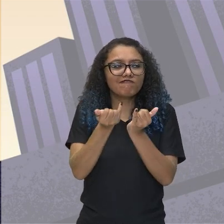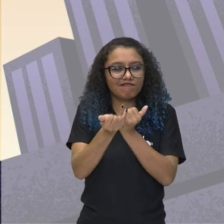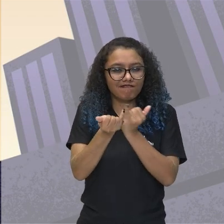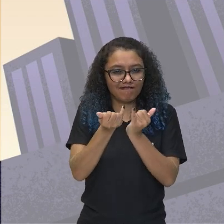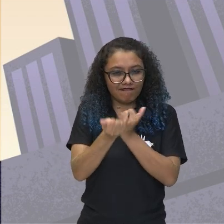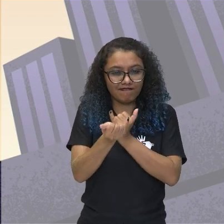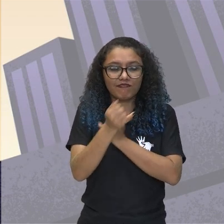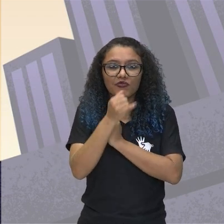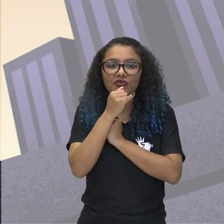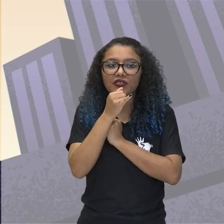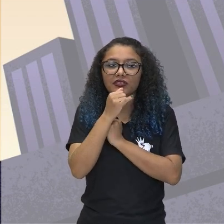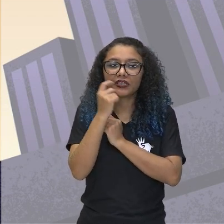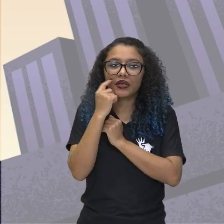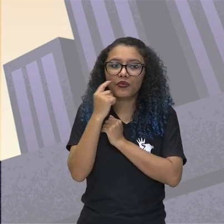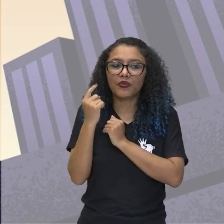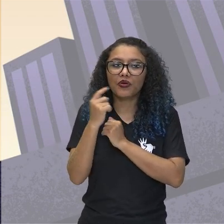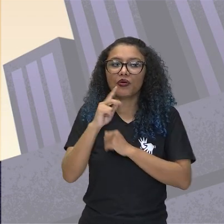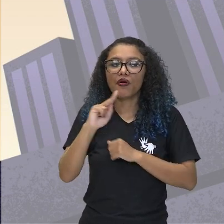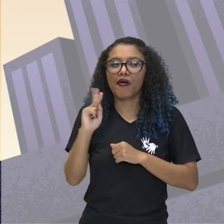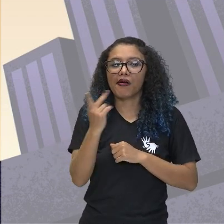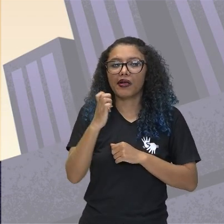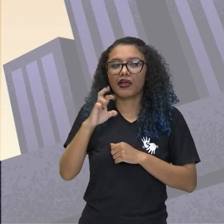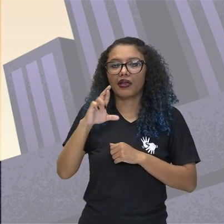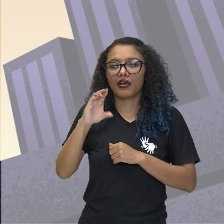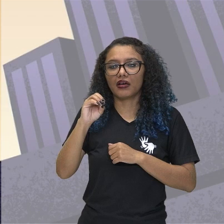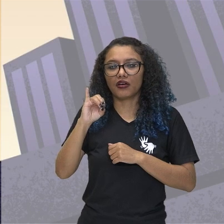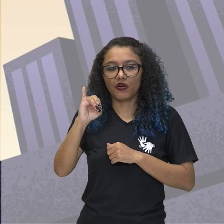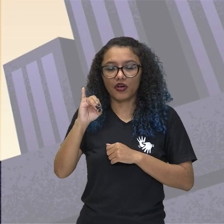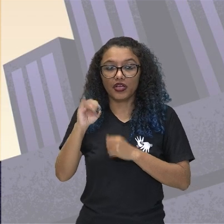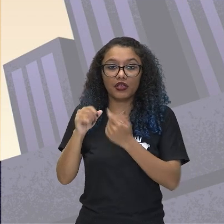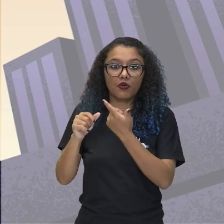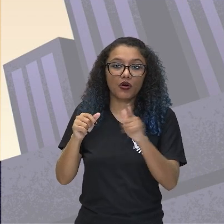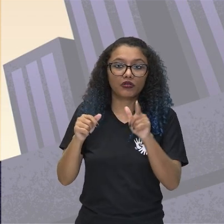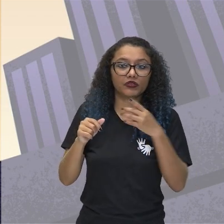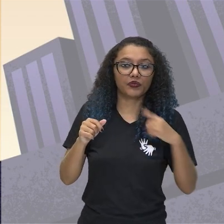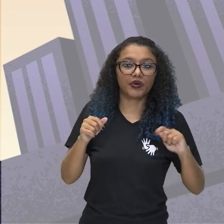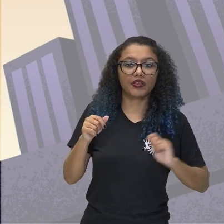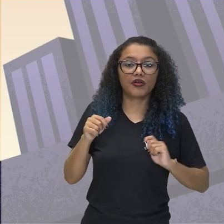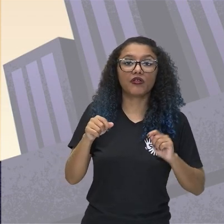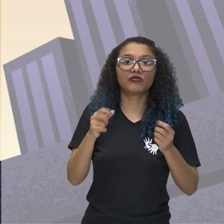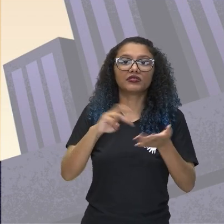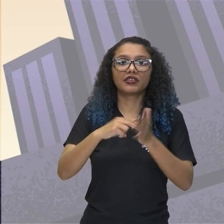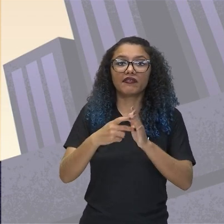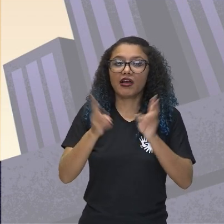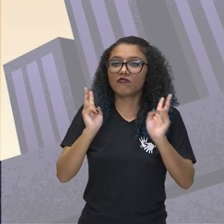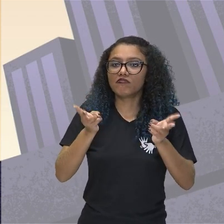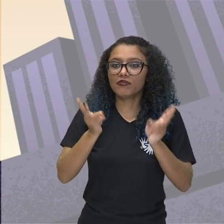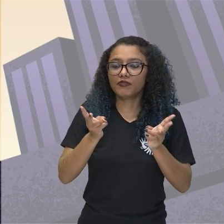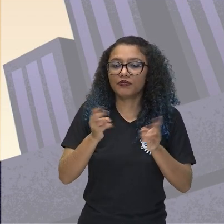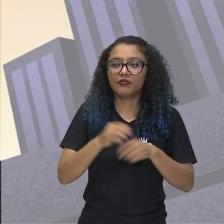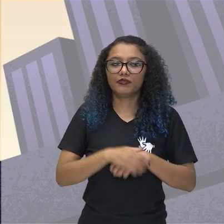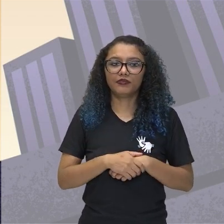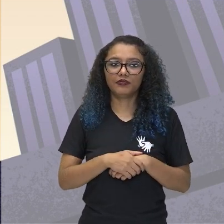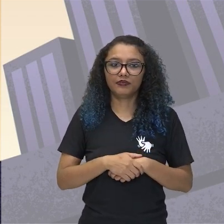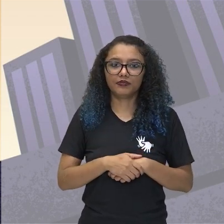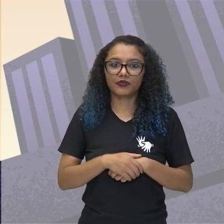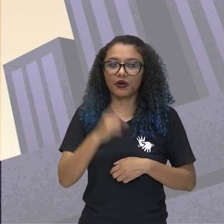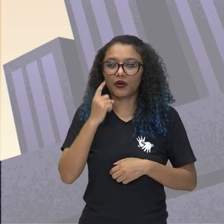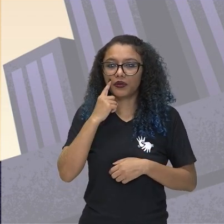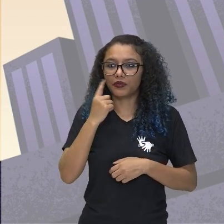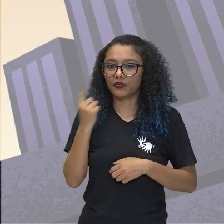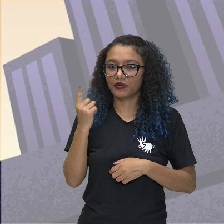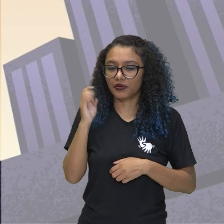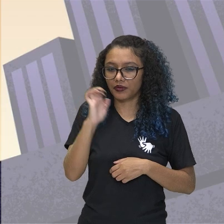Por exemplo, herói e herói significa a mesma coisa. Olha, prestem atenção aqui. Los